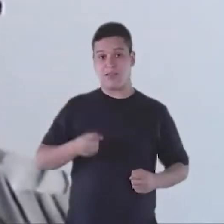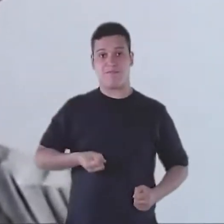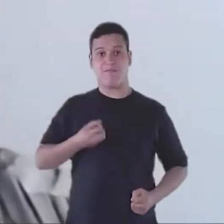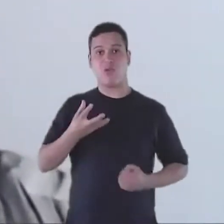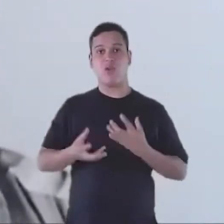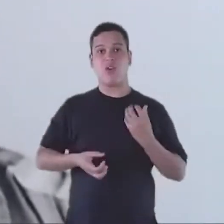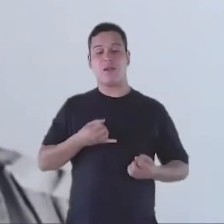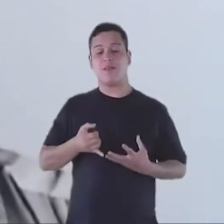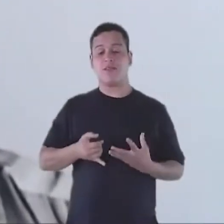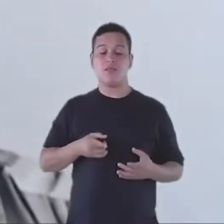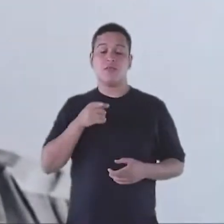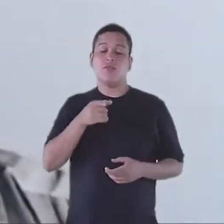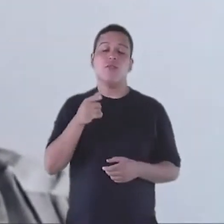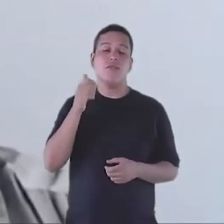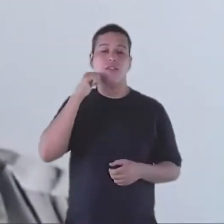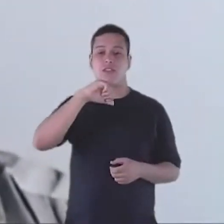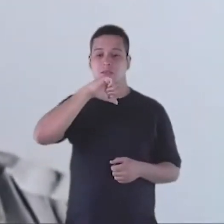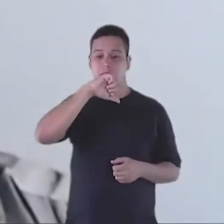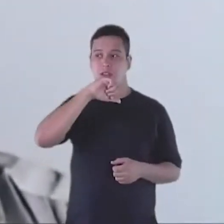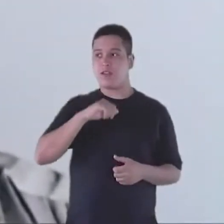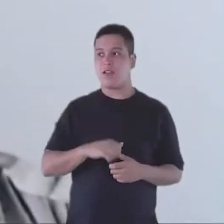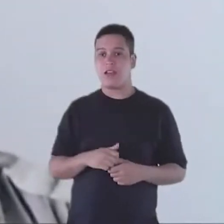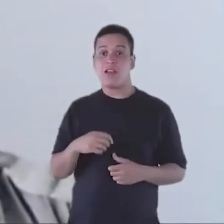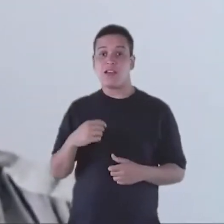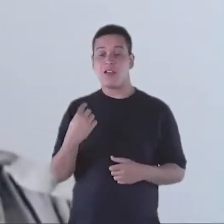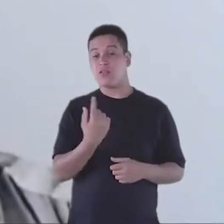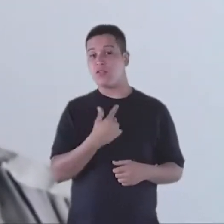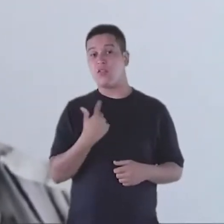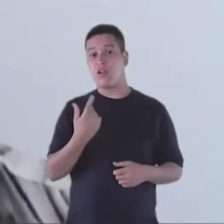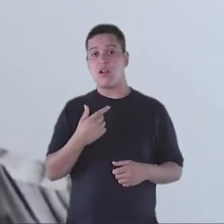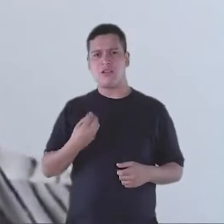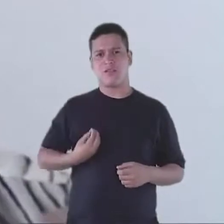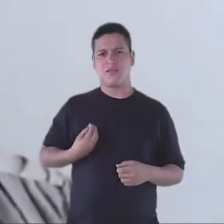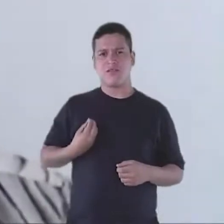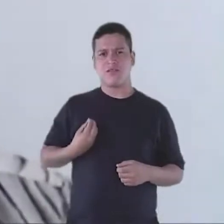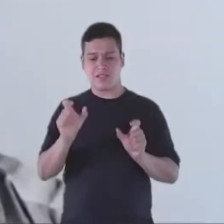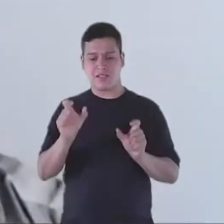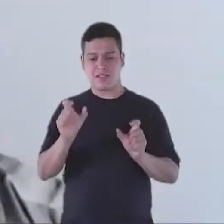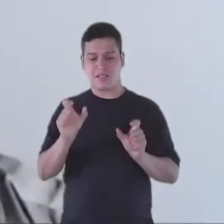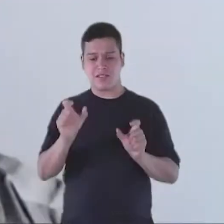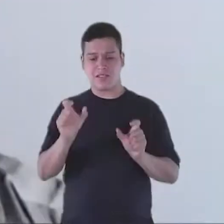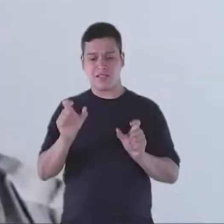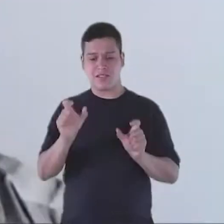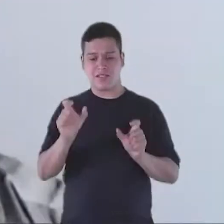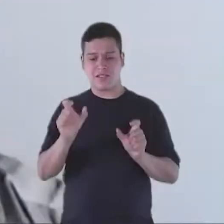E estamos vivendo um tempo de deslugar. Todo mundo está se